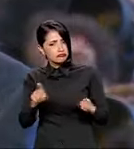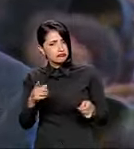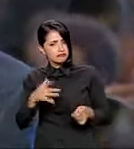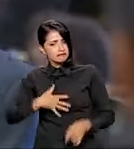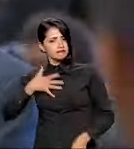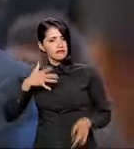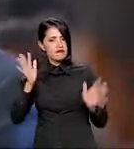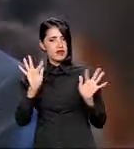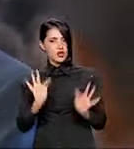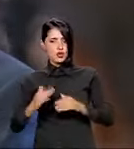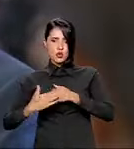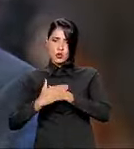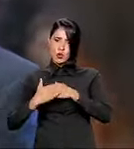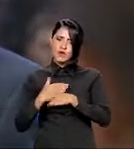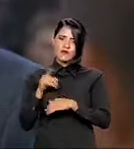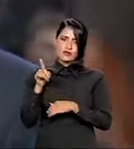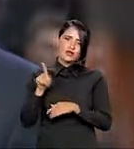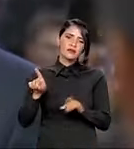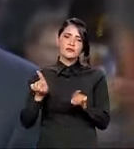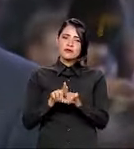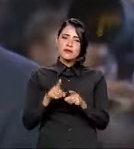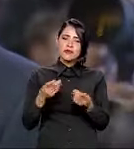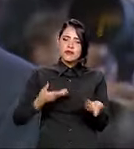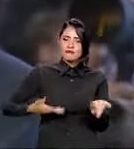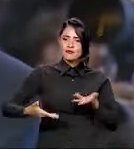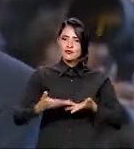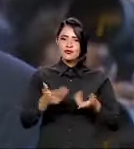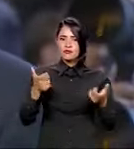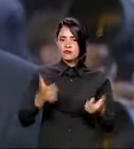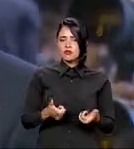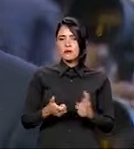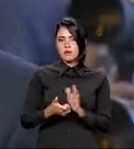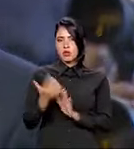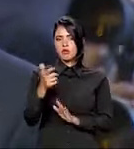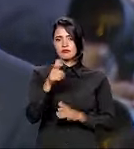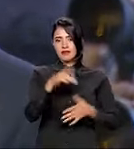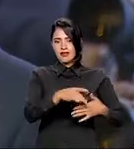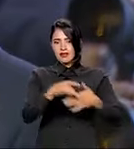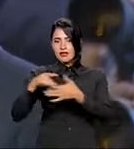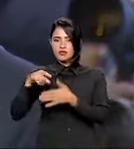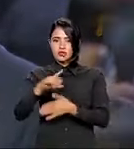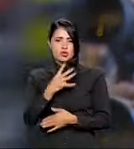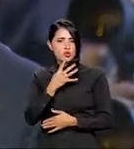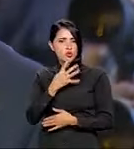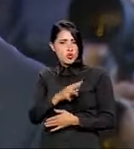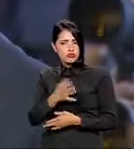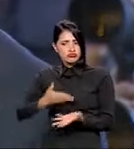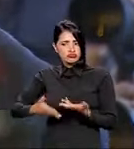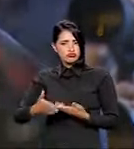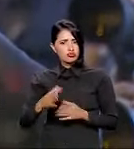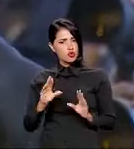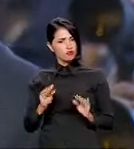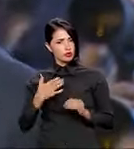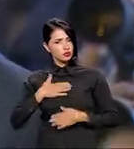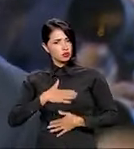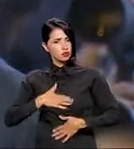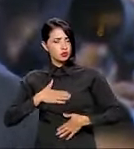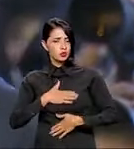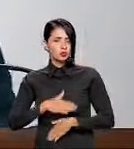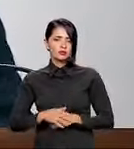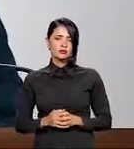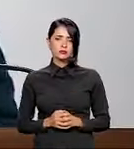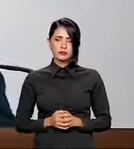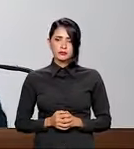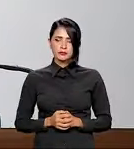conversado e com o ambiente, digamos assim, na medida que muitos desses líderes o senhor não conhecia? Olha,